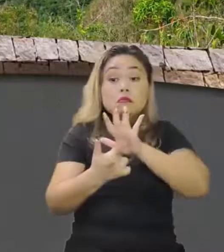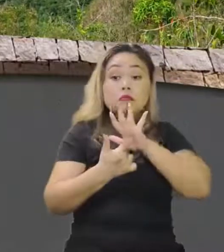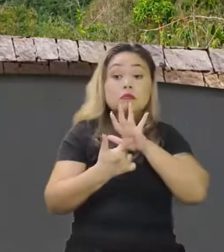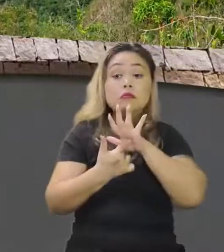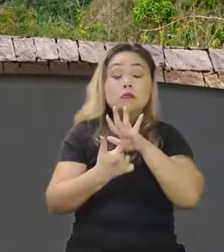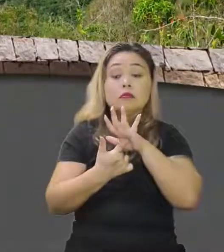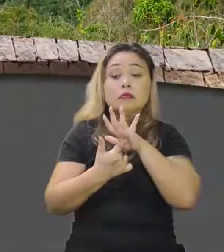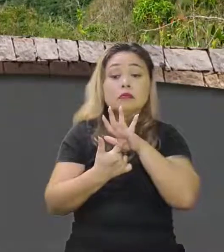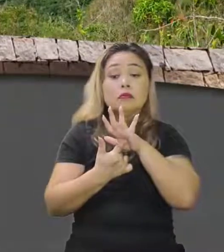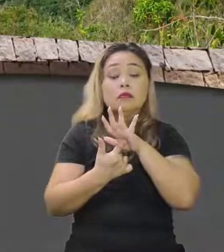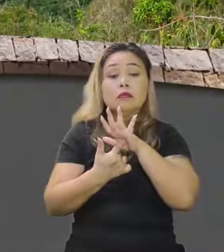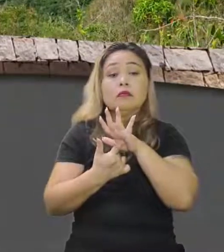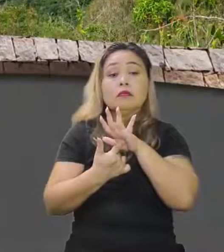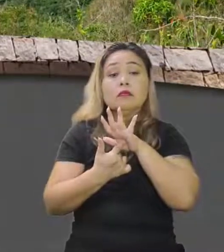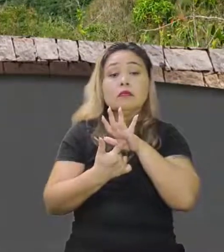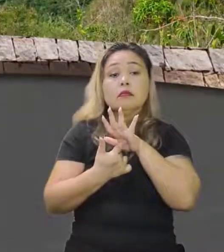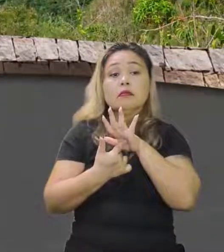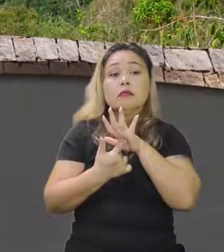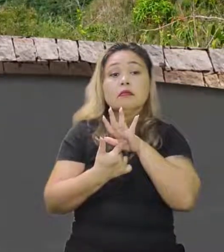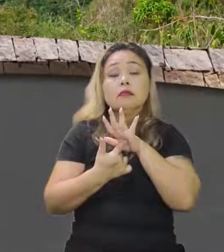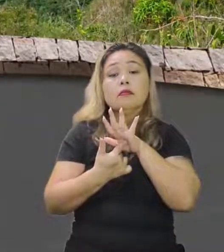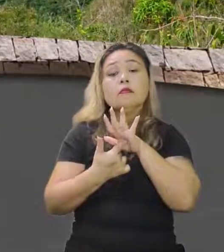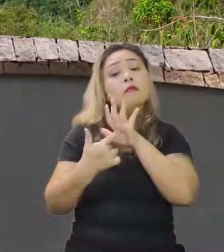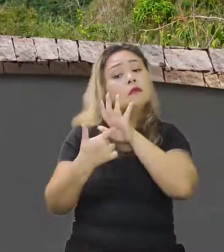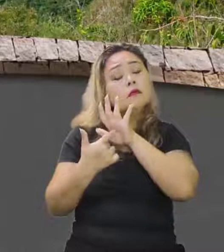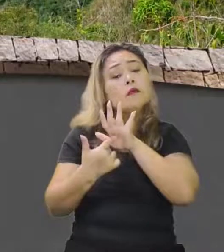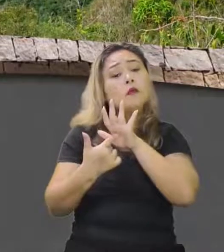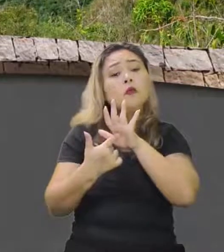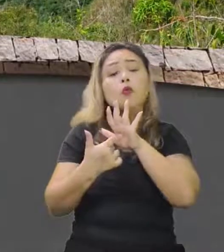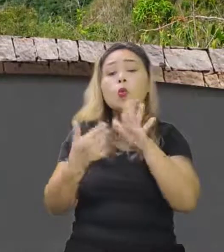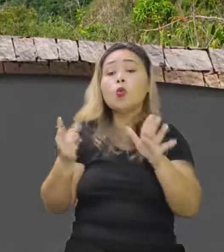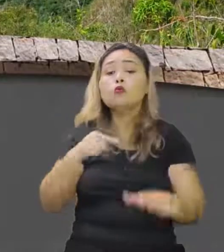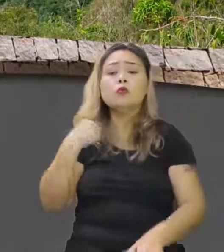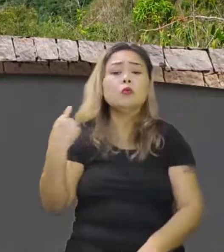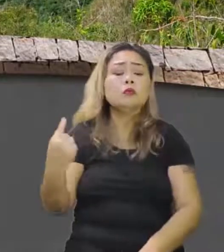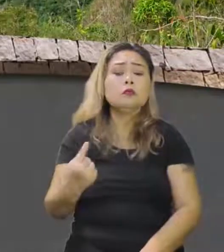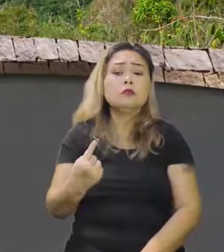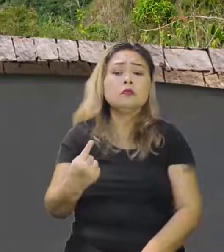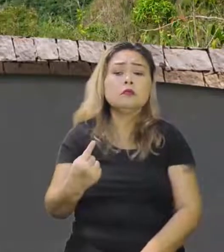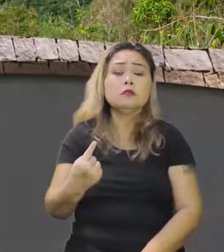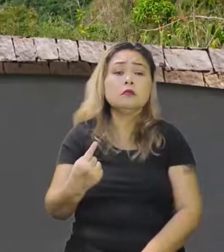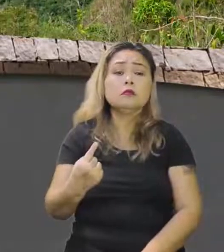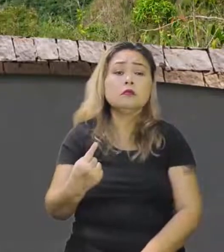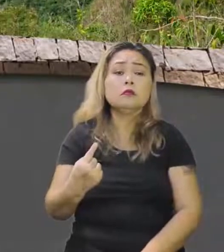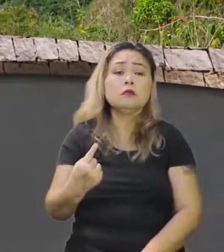isso. Tá? Mostra esse nosso